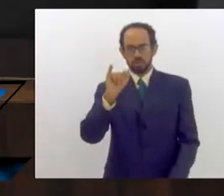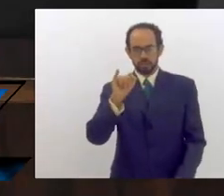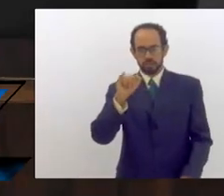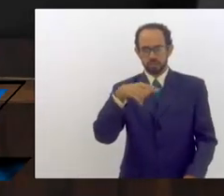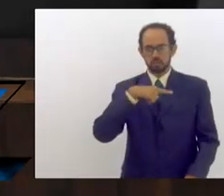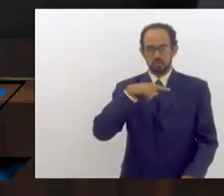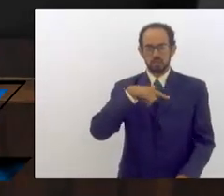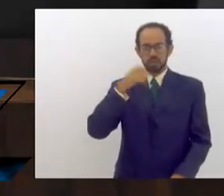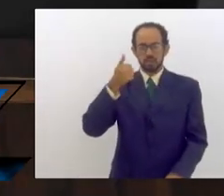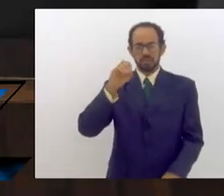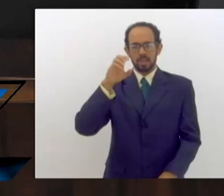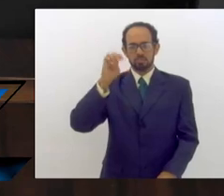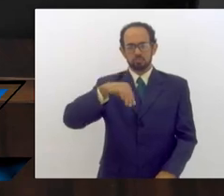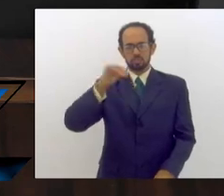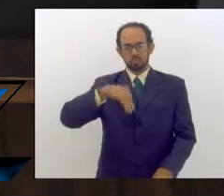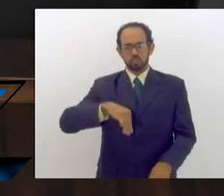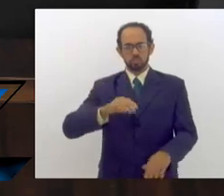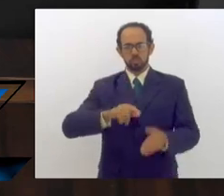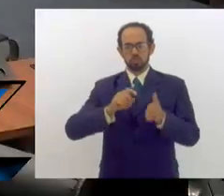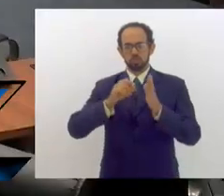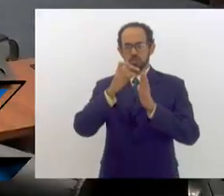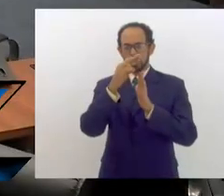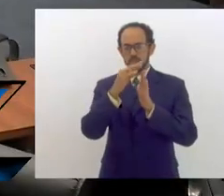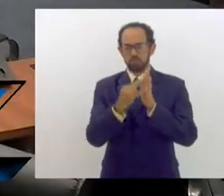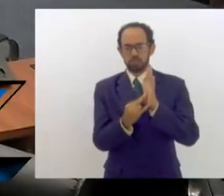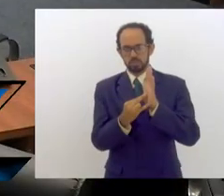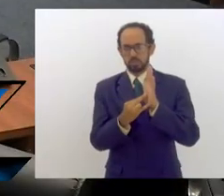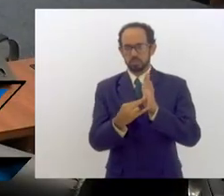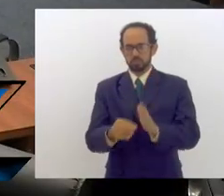excelência dispõe de 10 minutos no tempo regimental